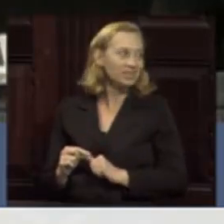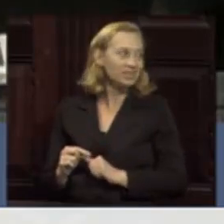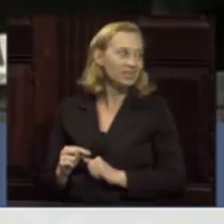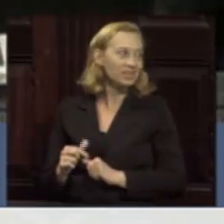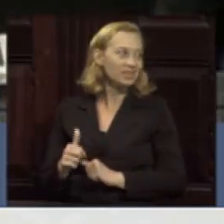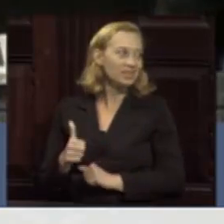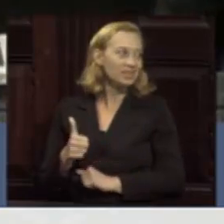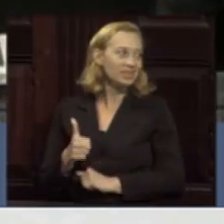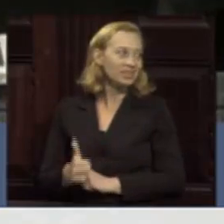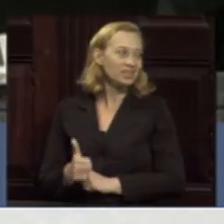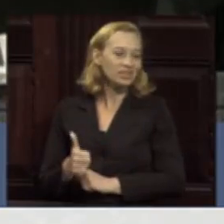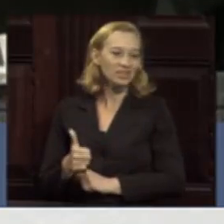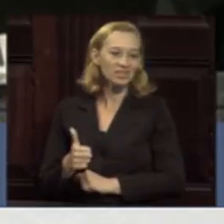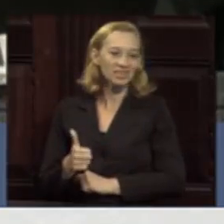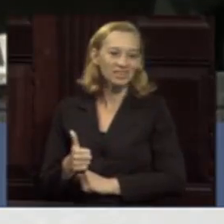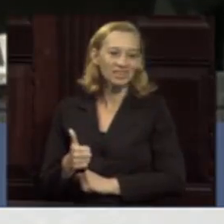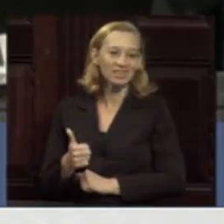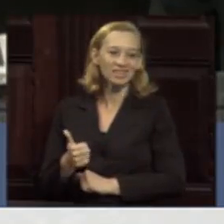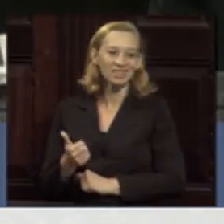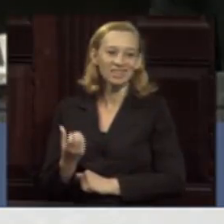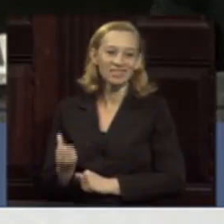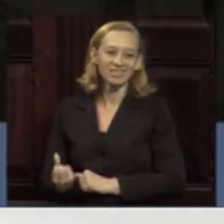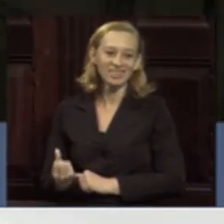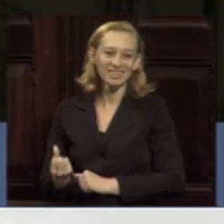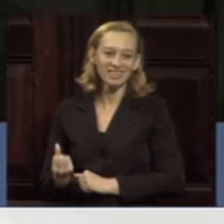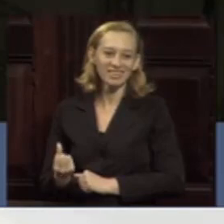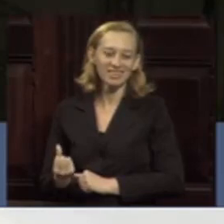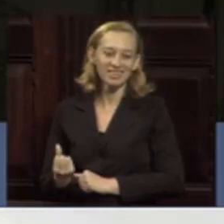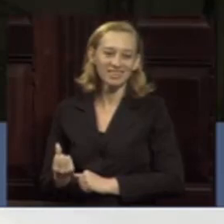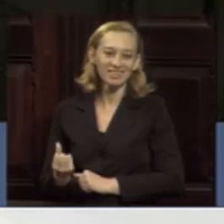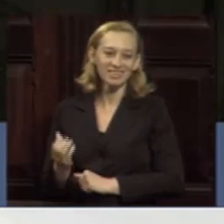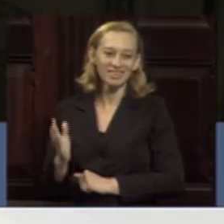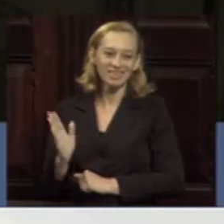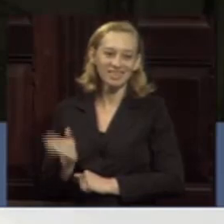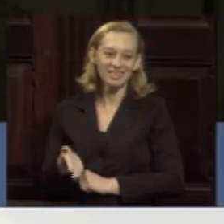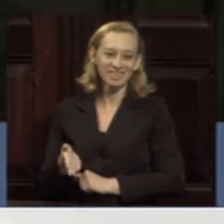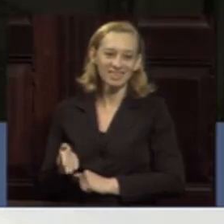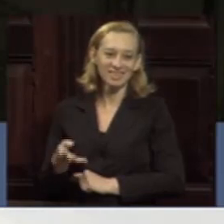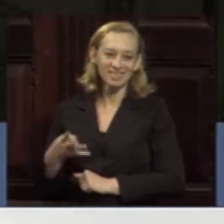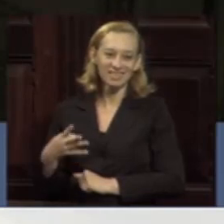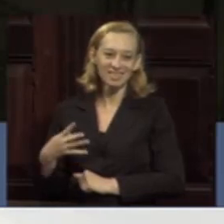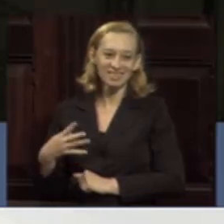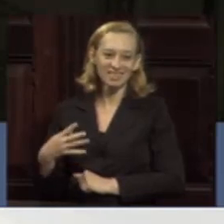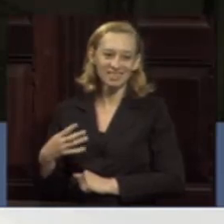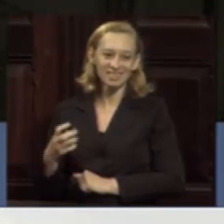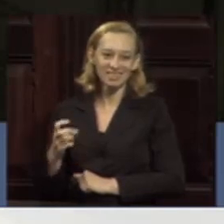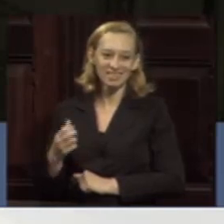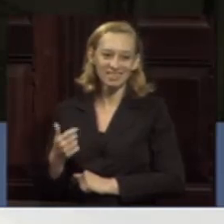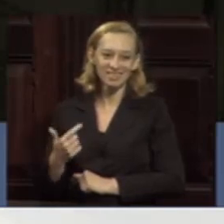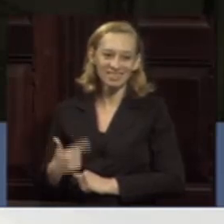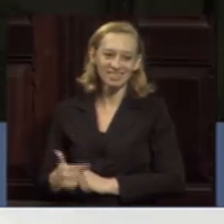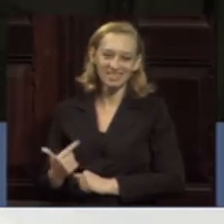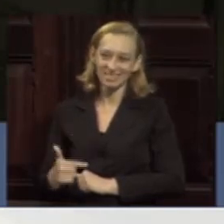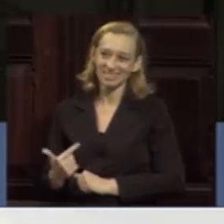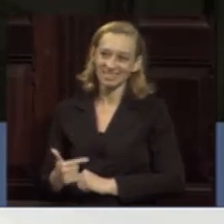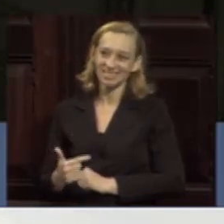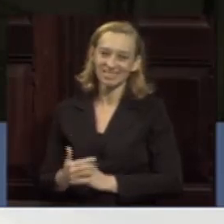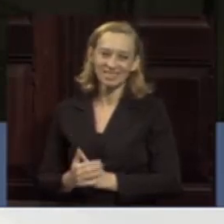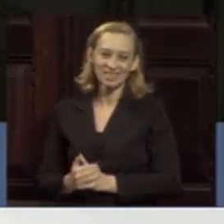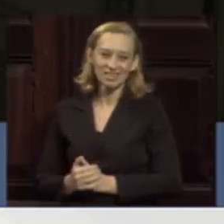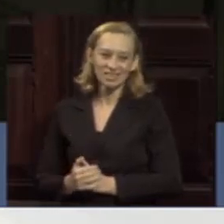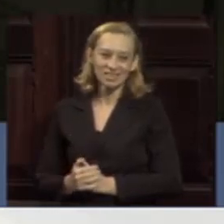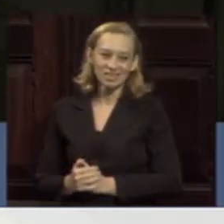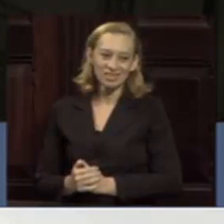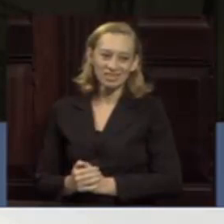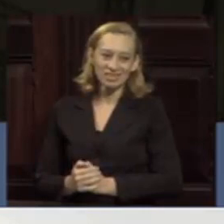164, parágrafo 2º do Regimento Interno da Casa. O artigo 164, parágrafo 1º do Regimento Interno. Isso, segundo,